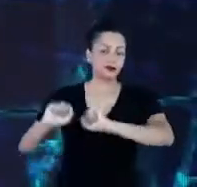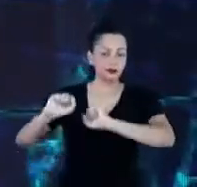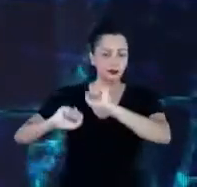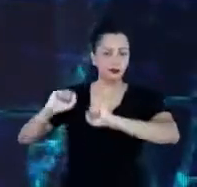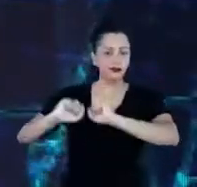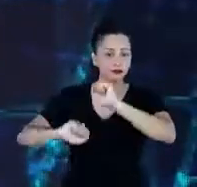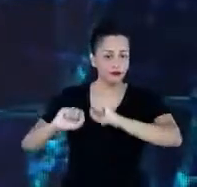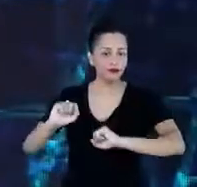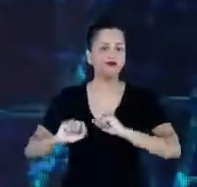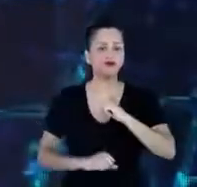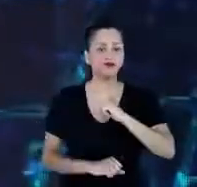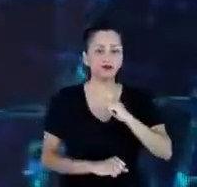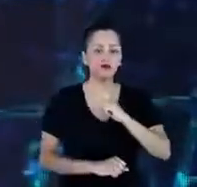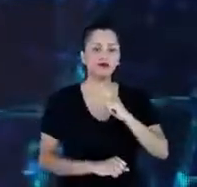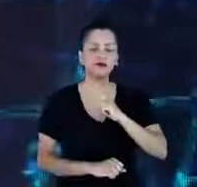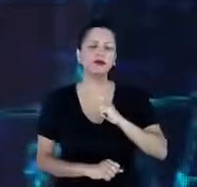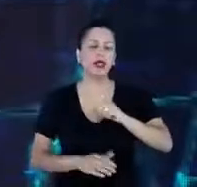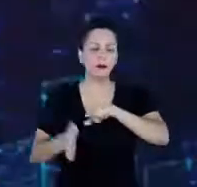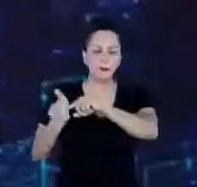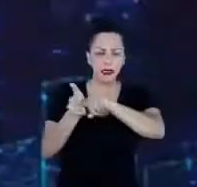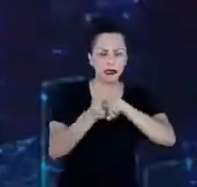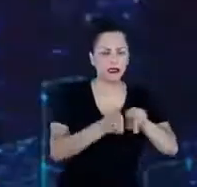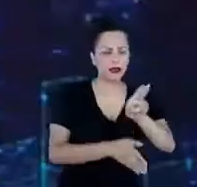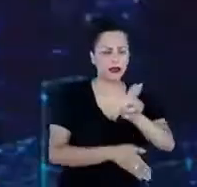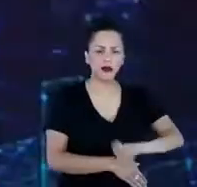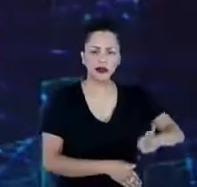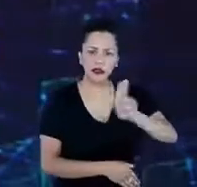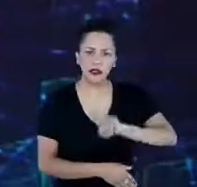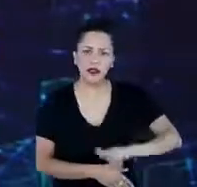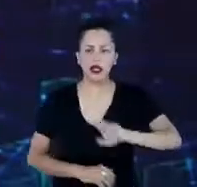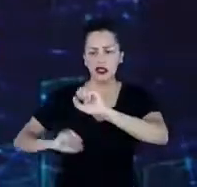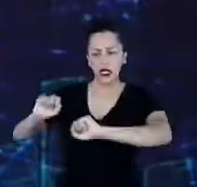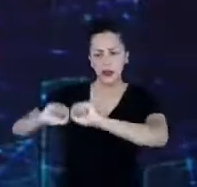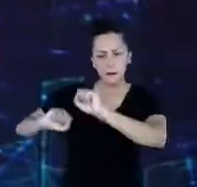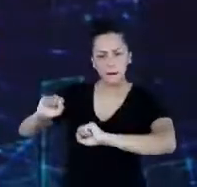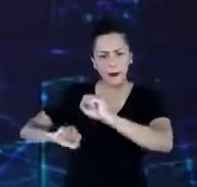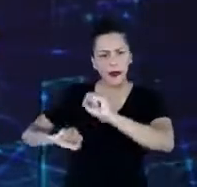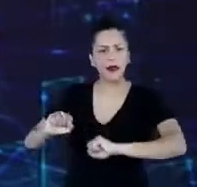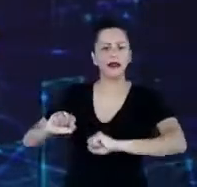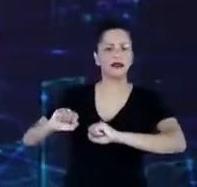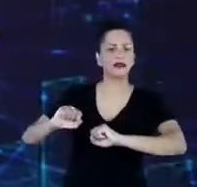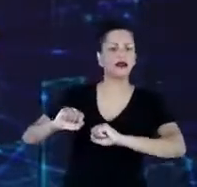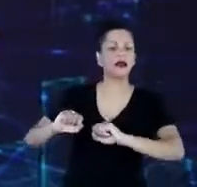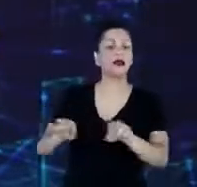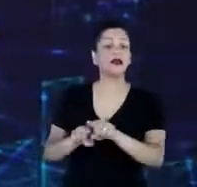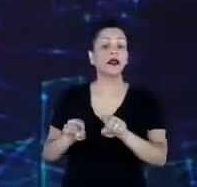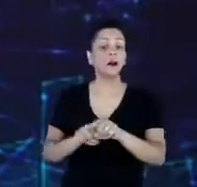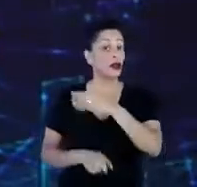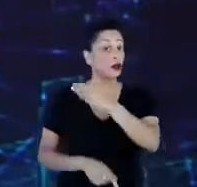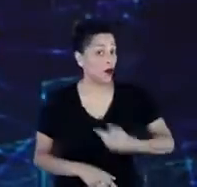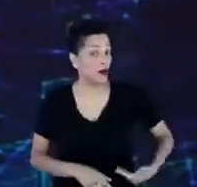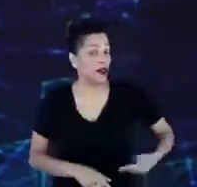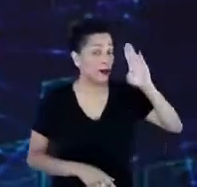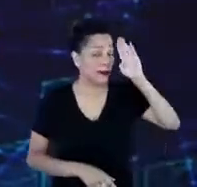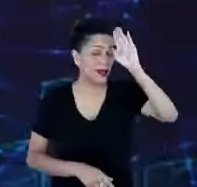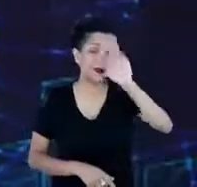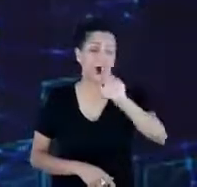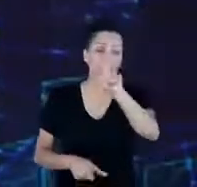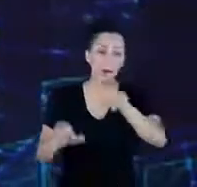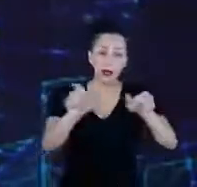as Universidades os fabricantes o governo e sobretudo os consumidores de energia